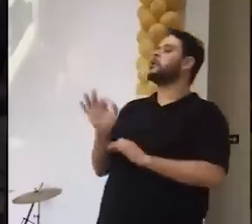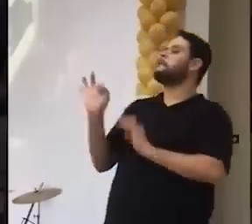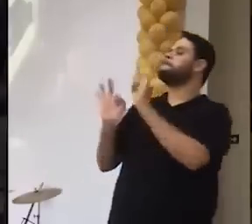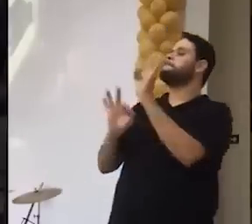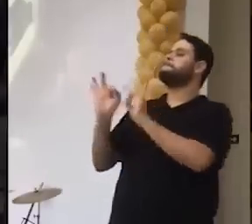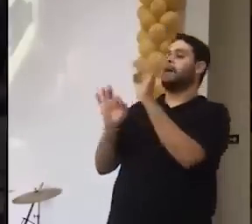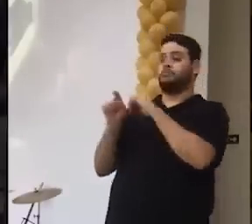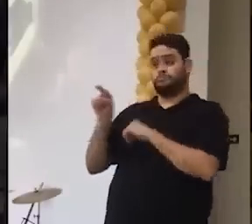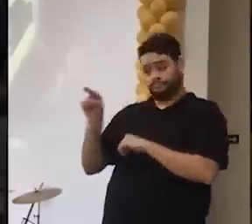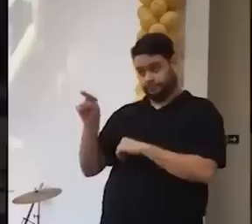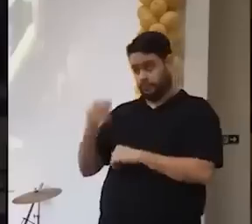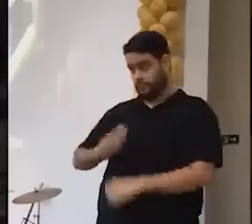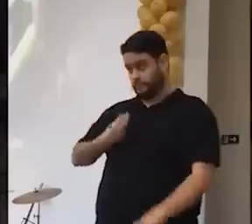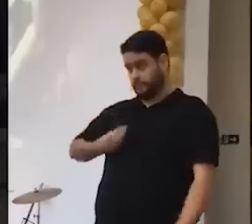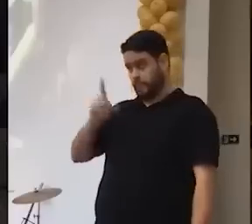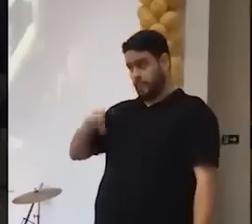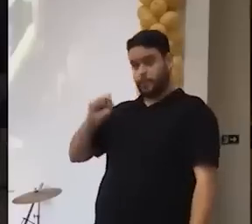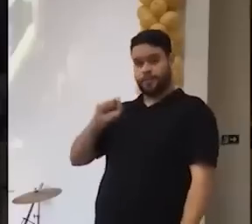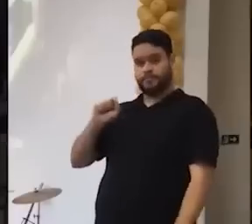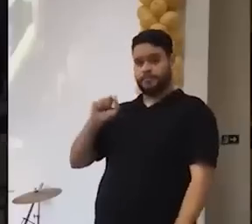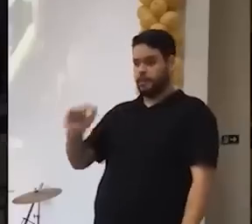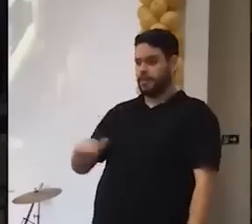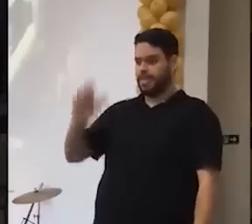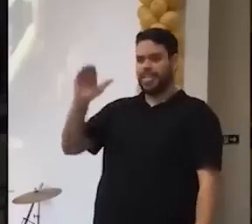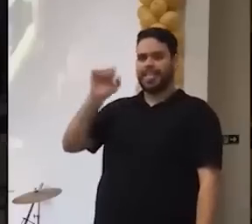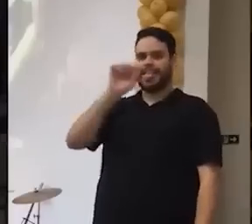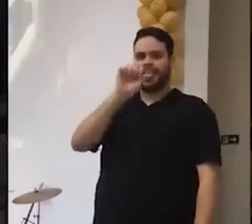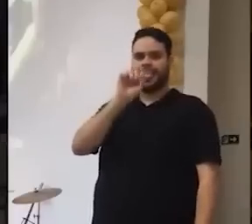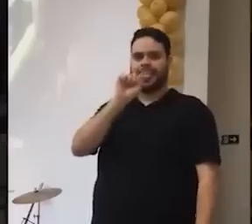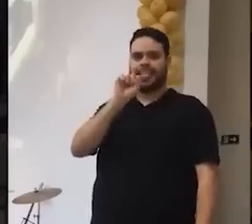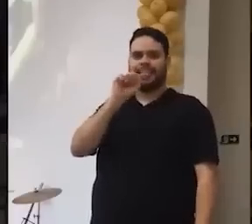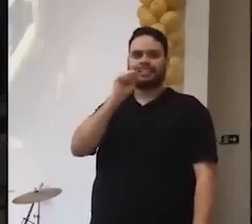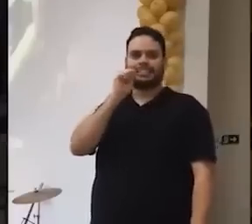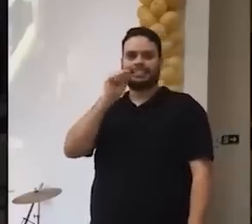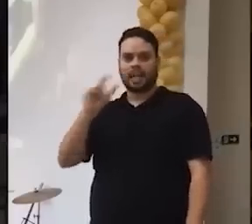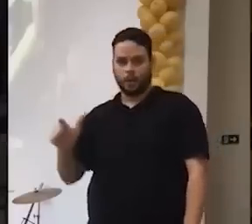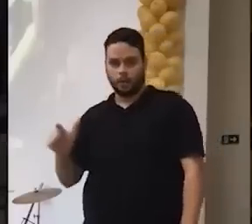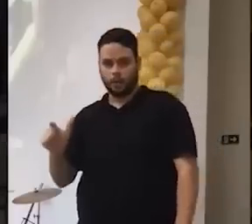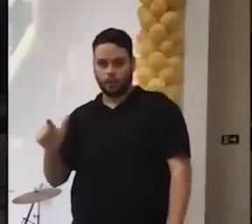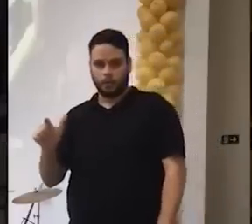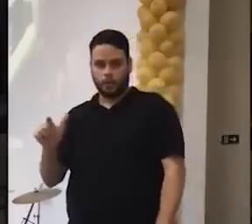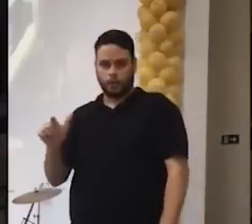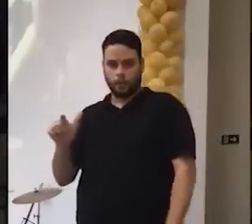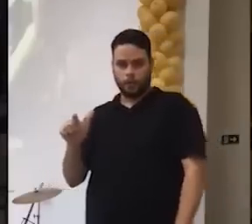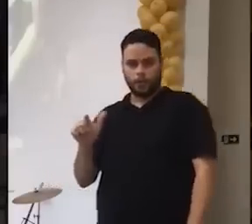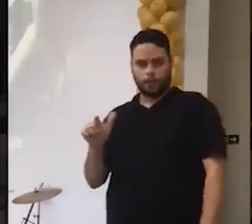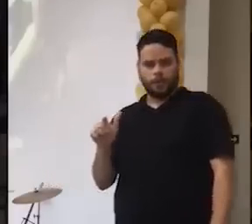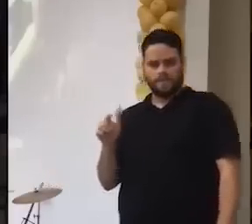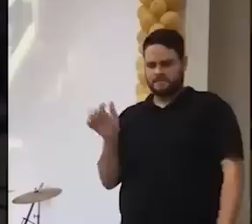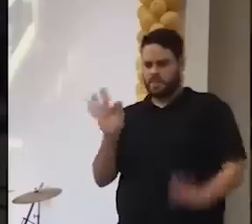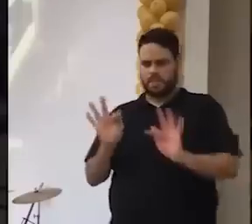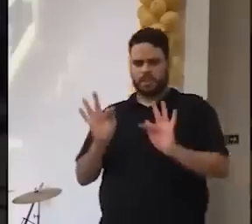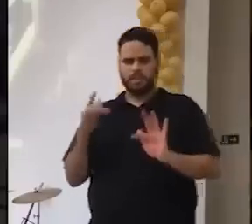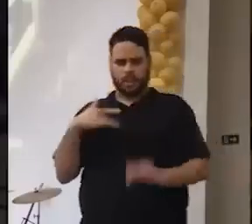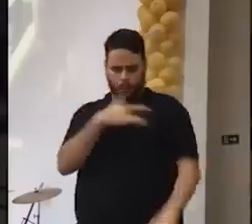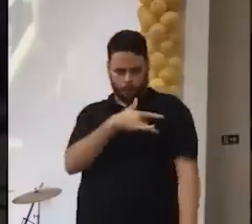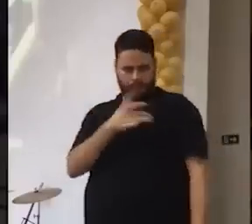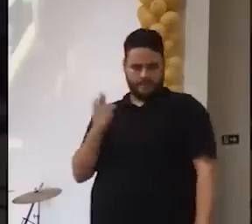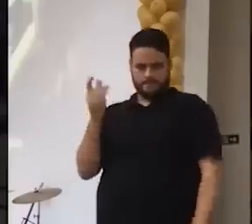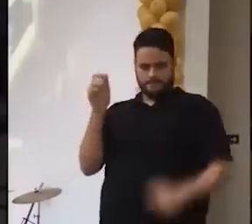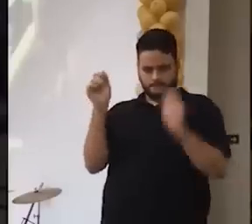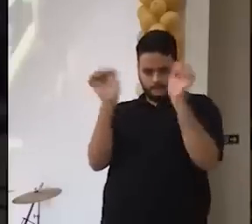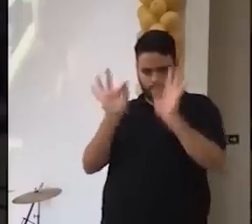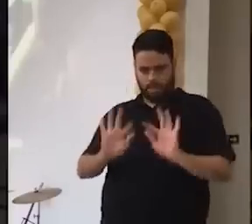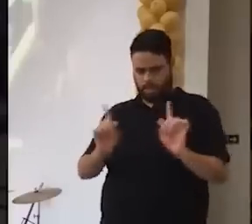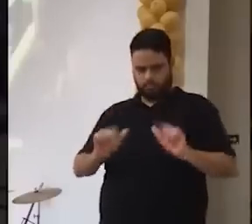fazer você santo e não fazer você feliz. Eu tomei um susto. A primeira